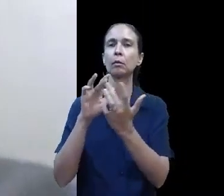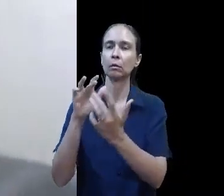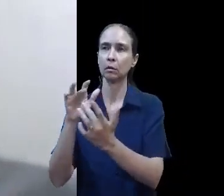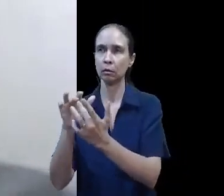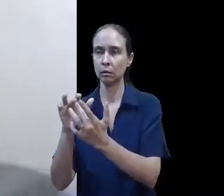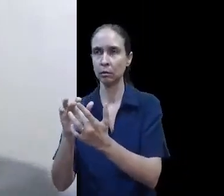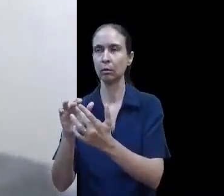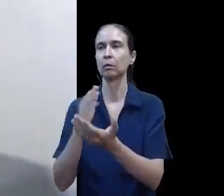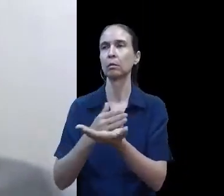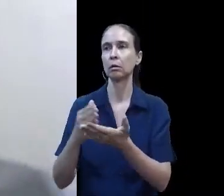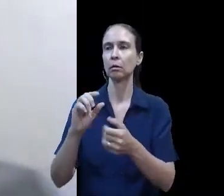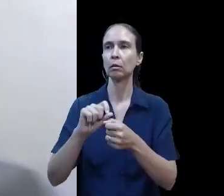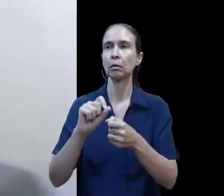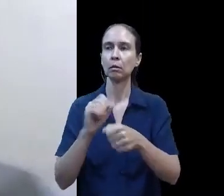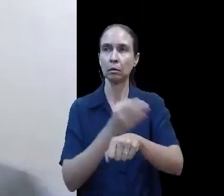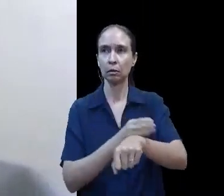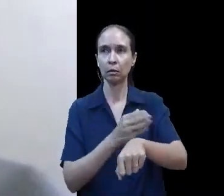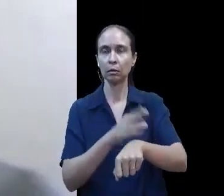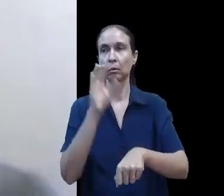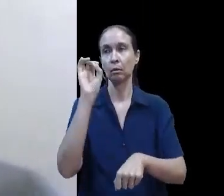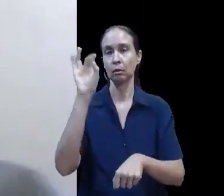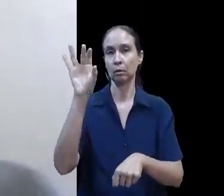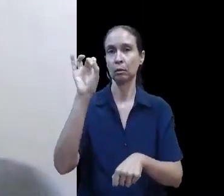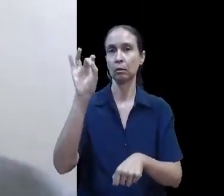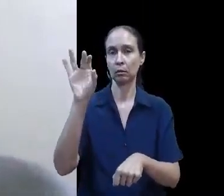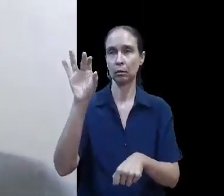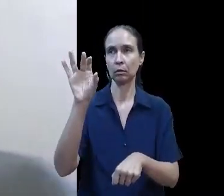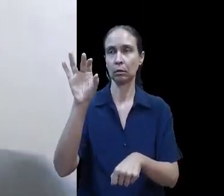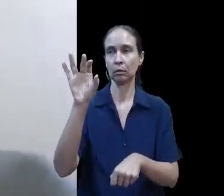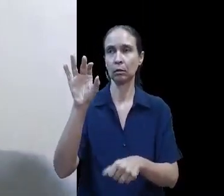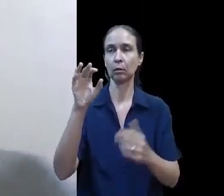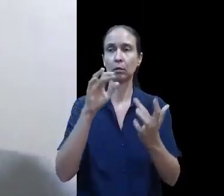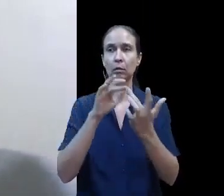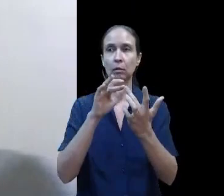treinamento específico para esse tipo de problema, né?